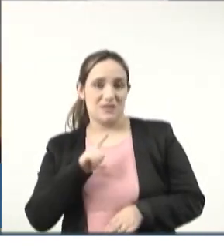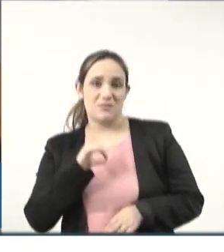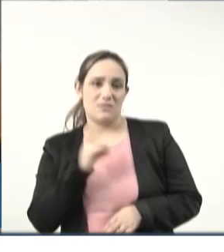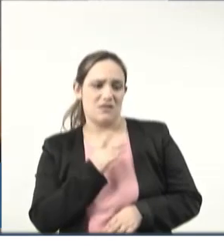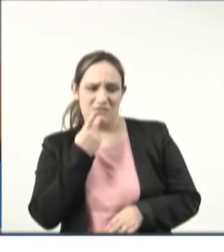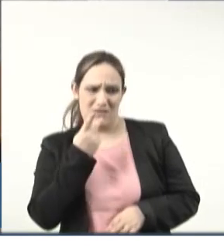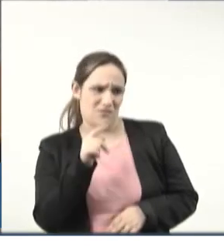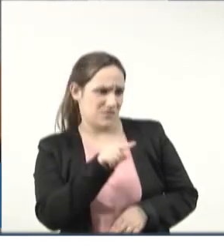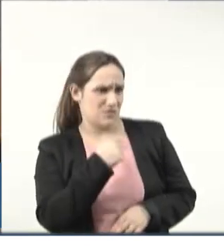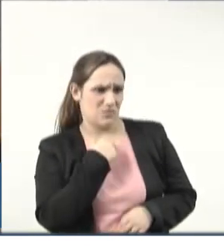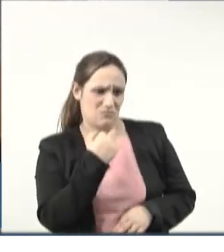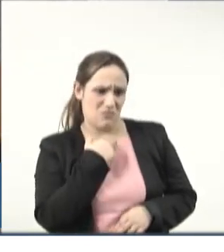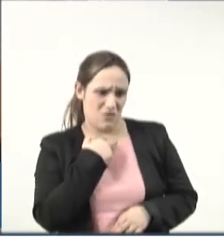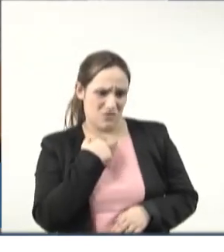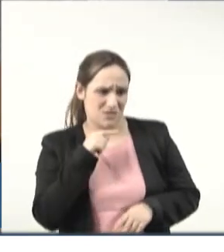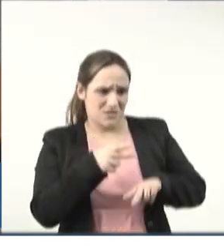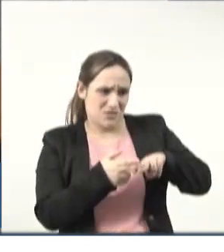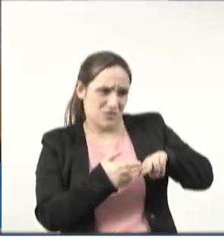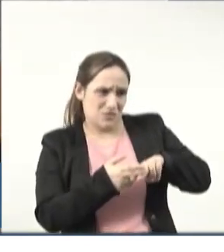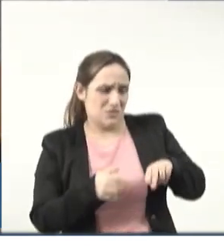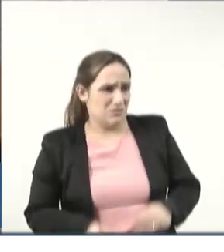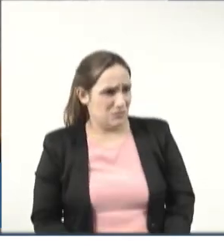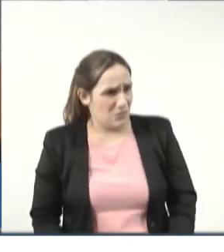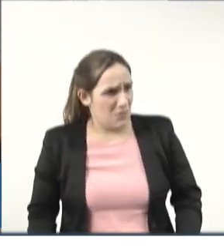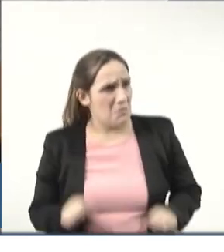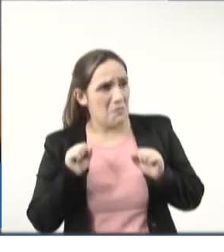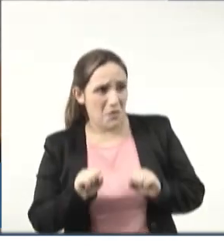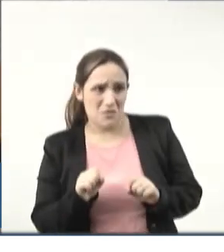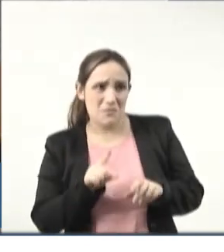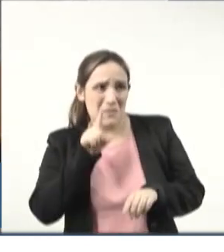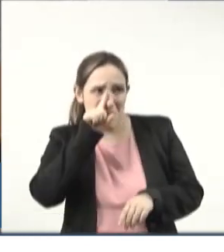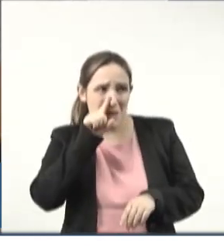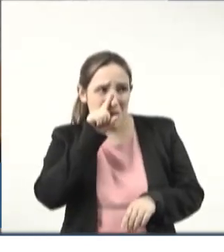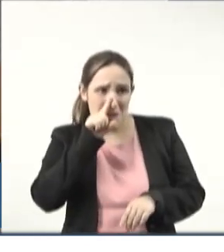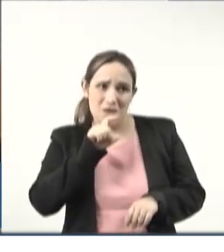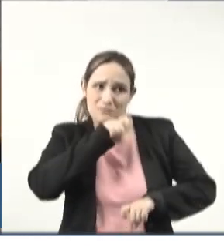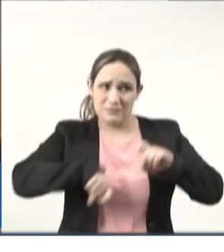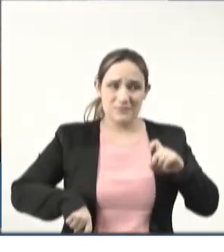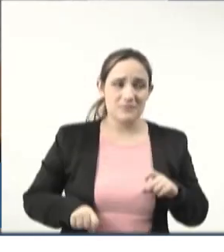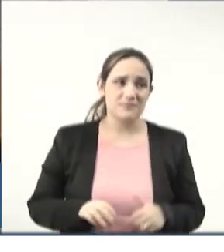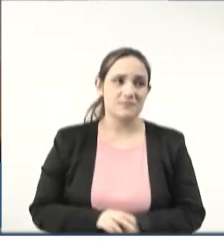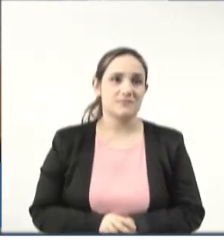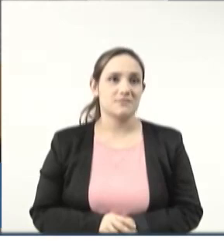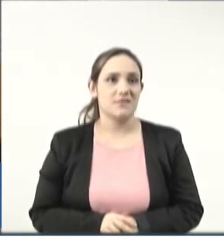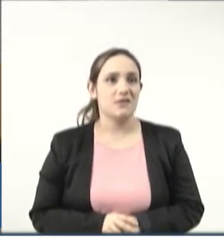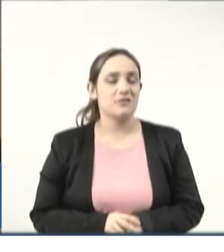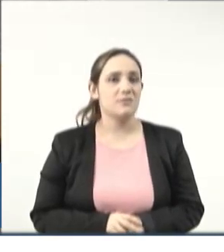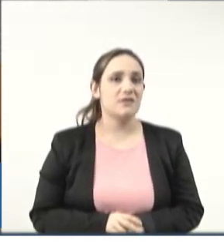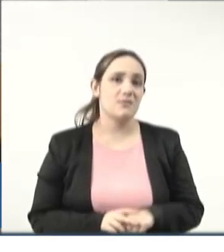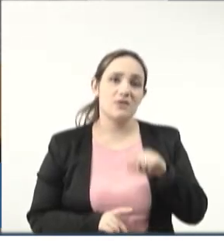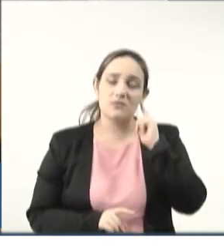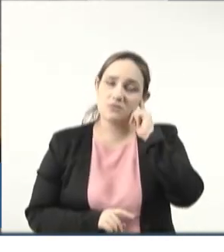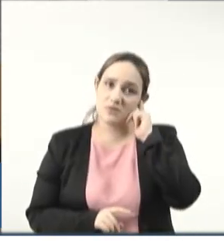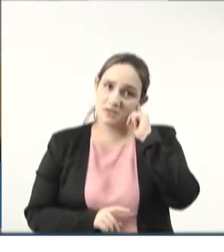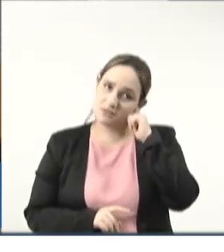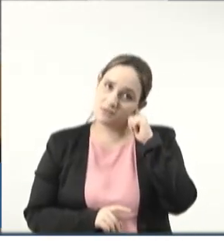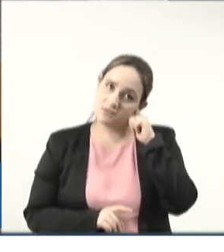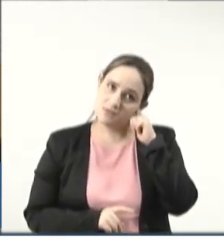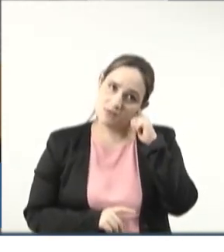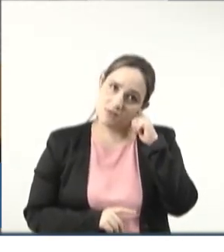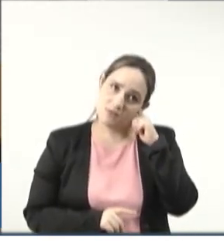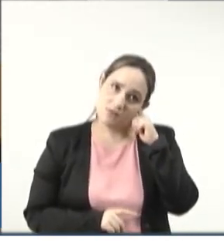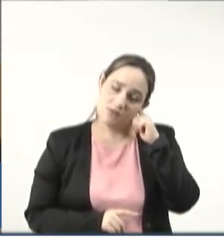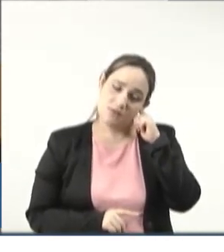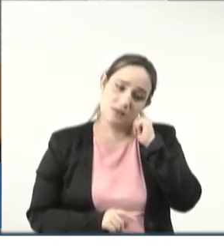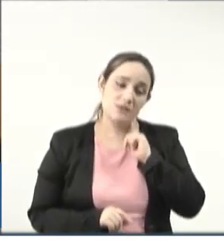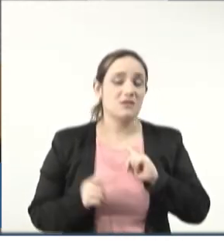filhas, não pode sair com esse short aí, porque você pode correr o risco de ser estuprada. Como se a roupa fosse um recado. É que a gente não